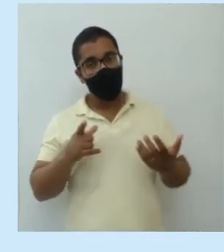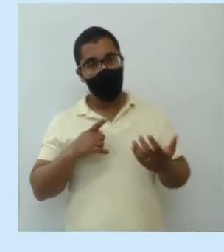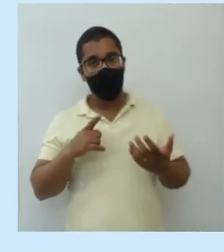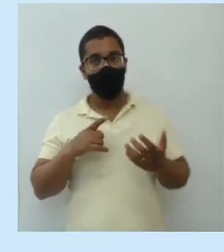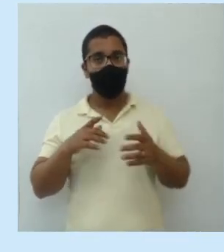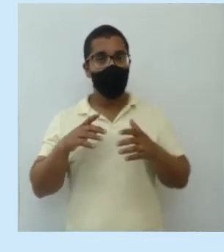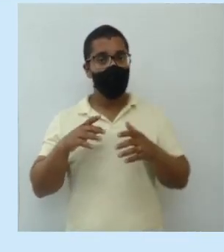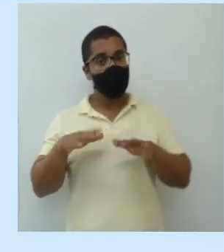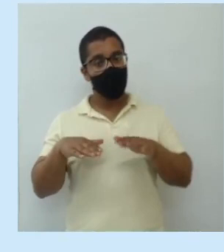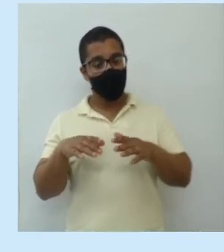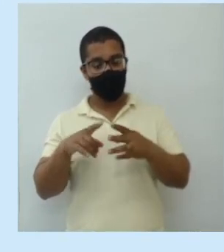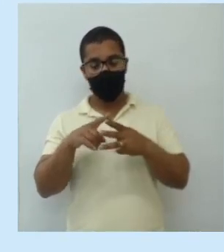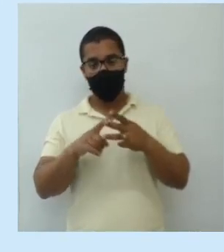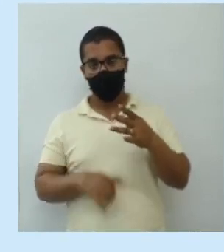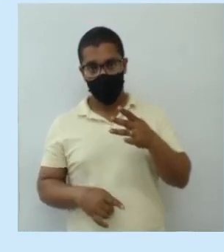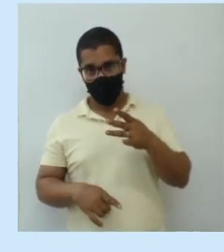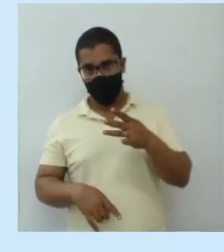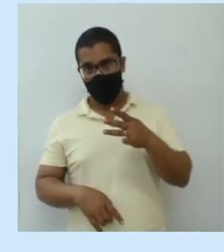menos, né,